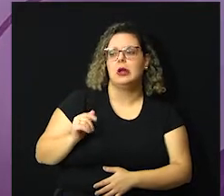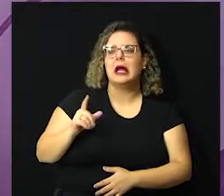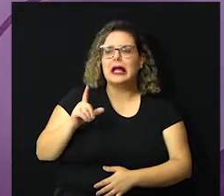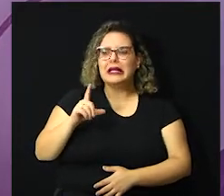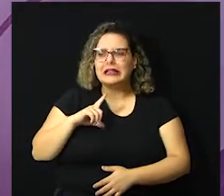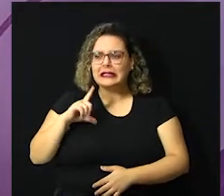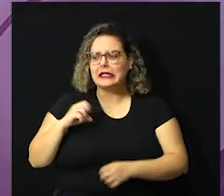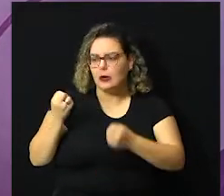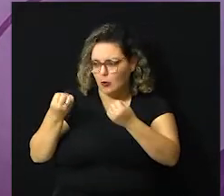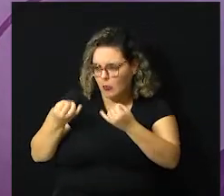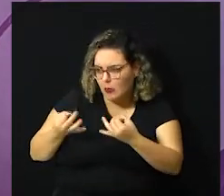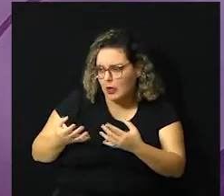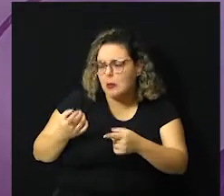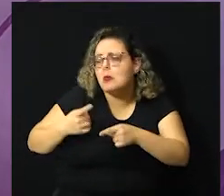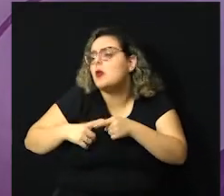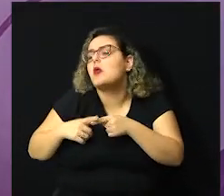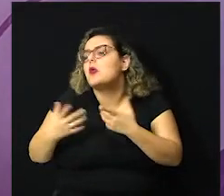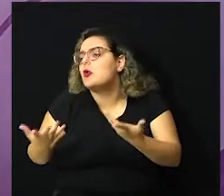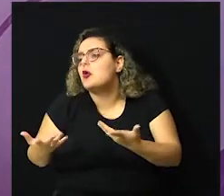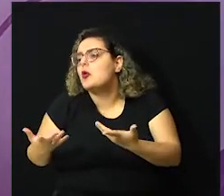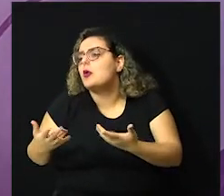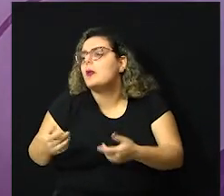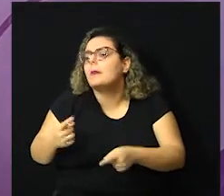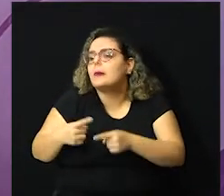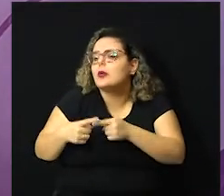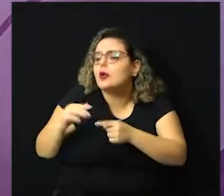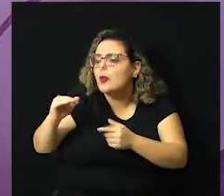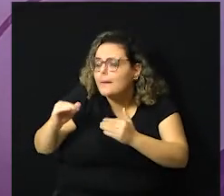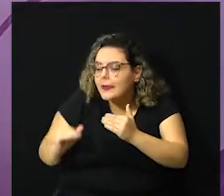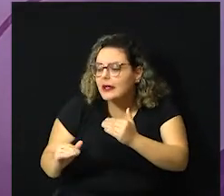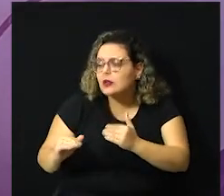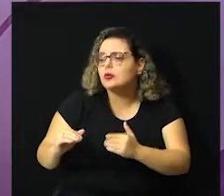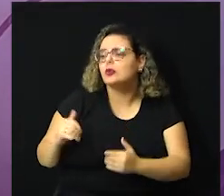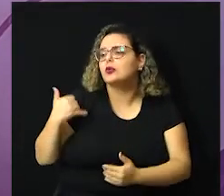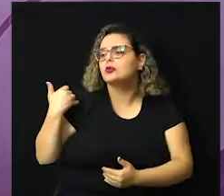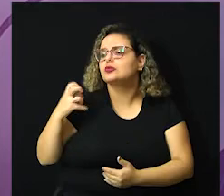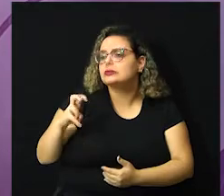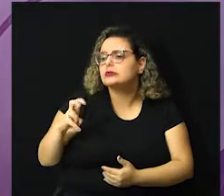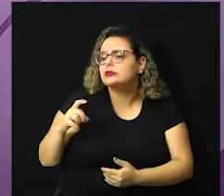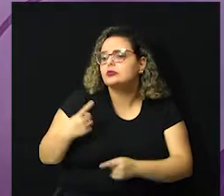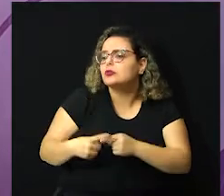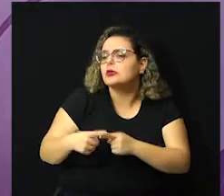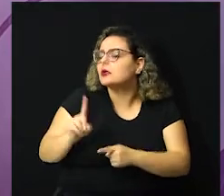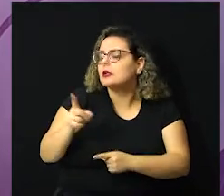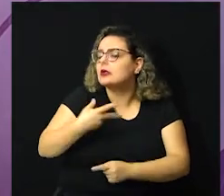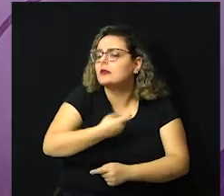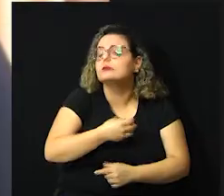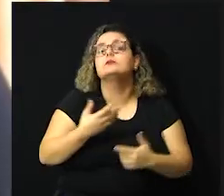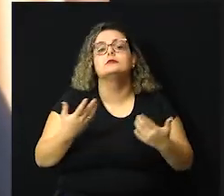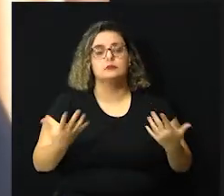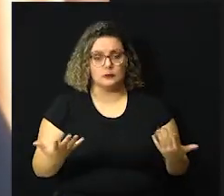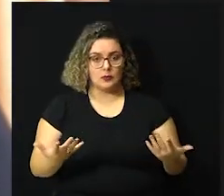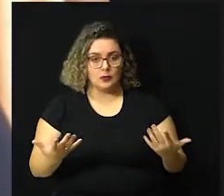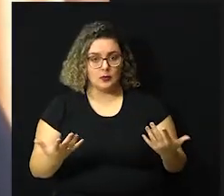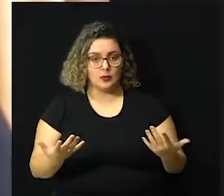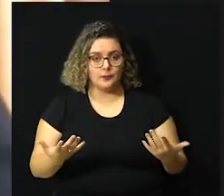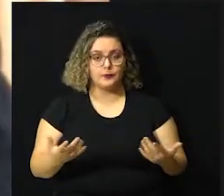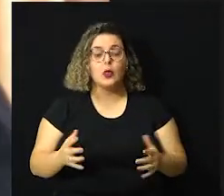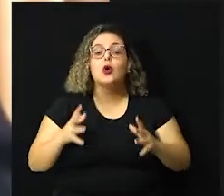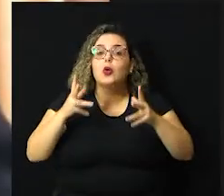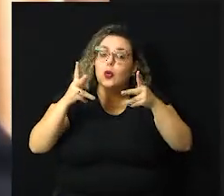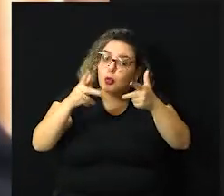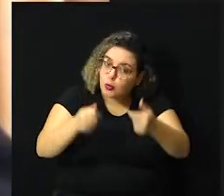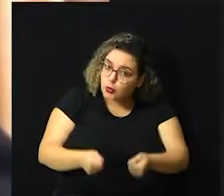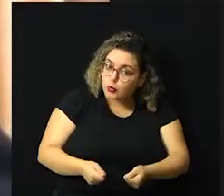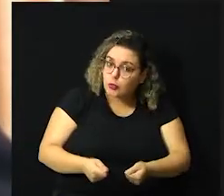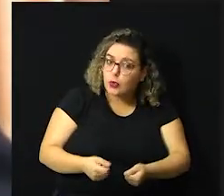tem uma explicação? Por quê? Porque os menorzinhos ainda não estão sendo vacinados? Em geral, o que se leva em conta